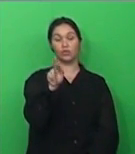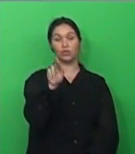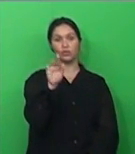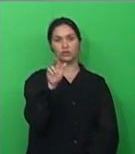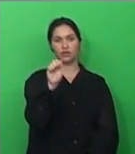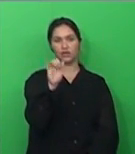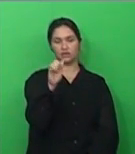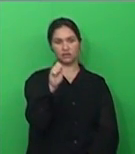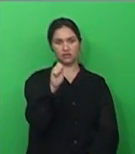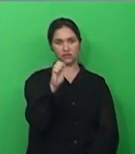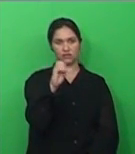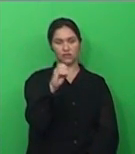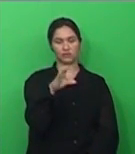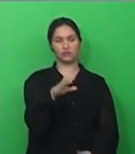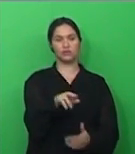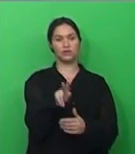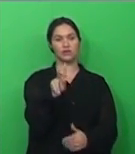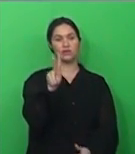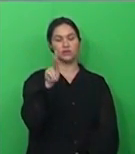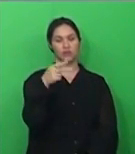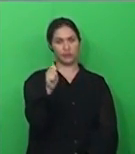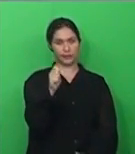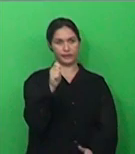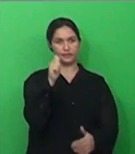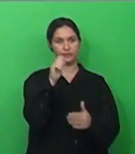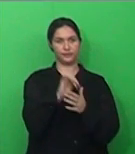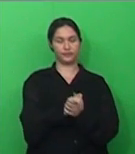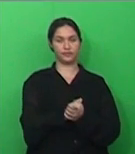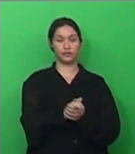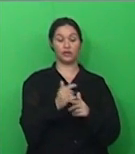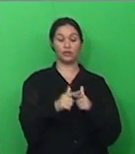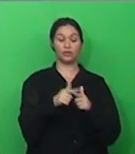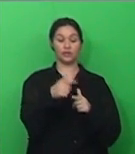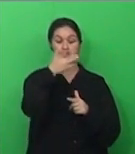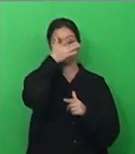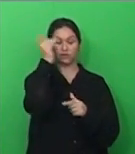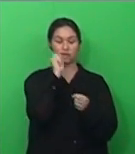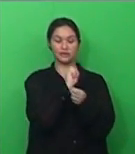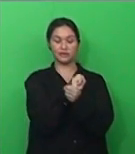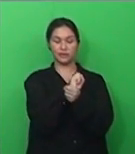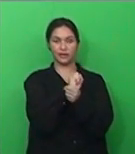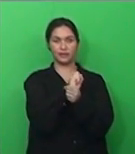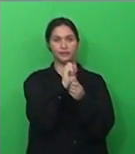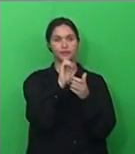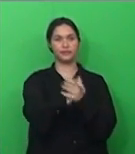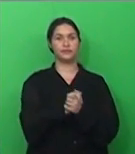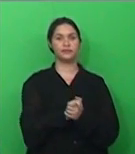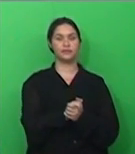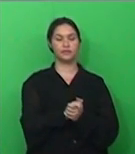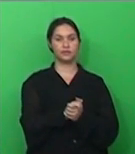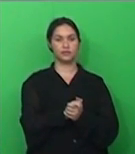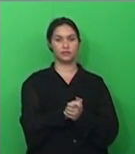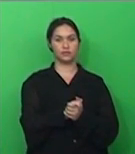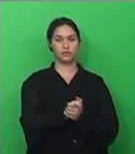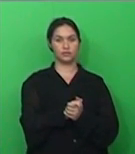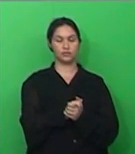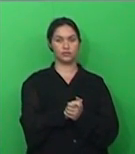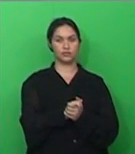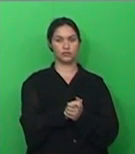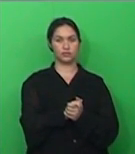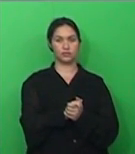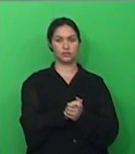em muito as pessoas que tanto procuram nas filas de espera aí para ser atendido ou ser medicado ou coisa